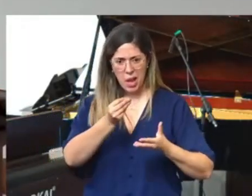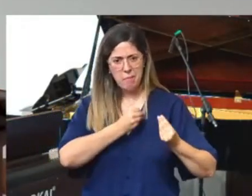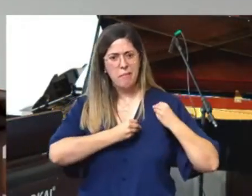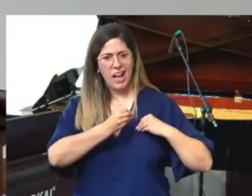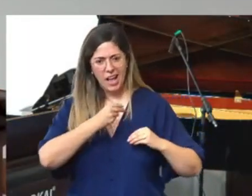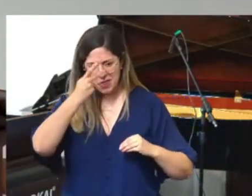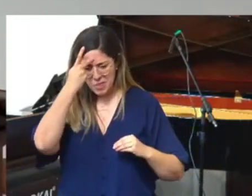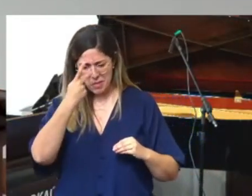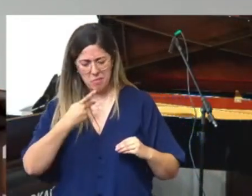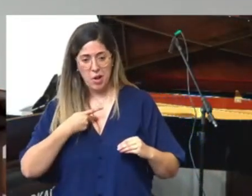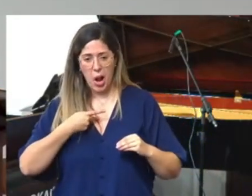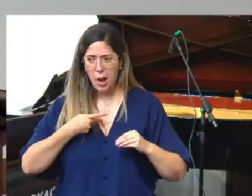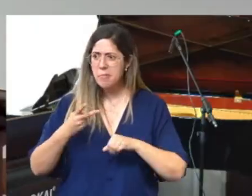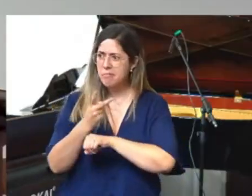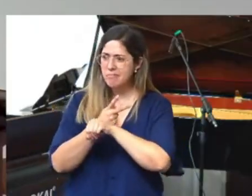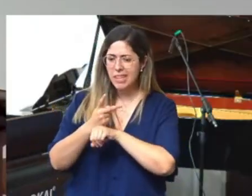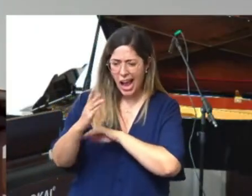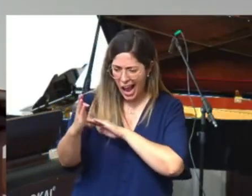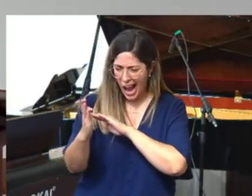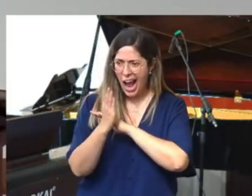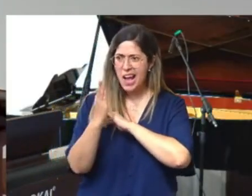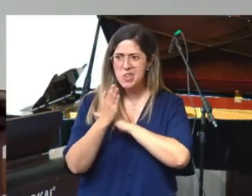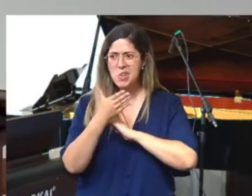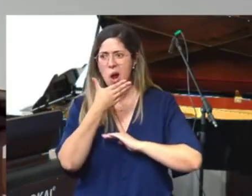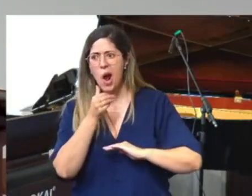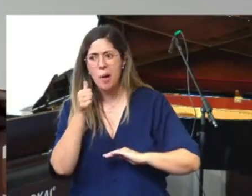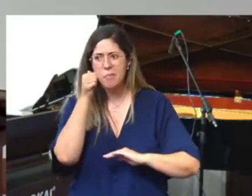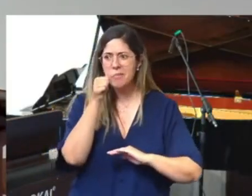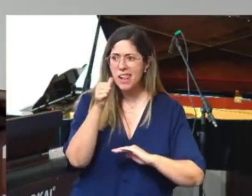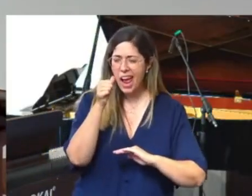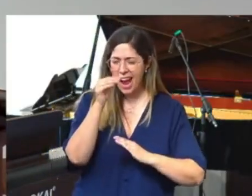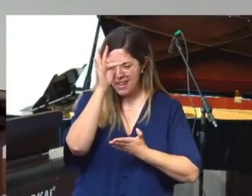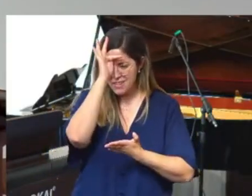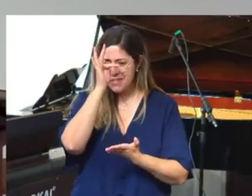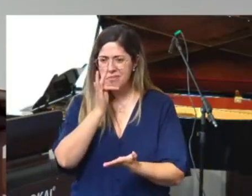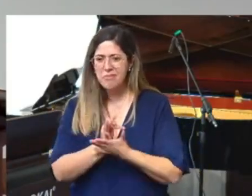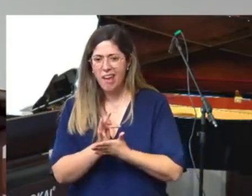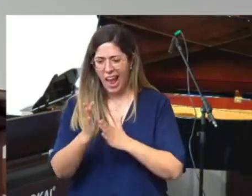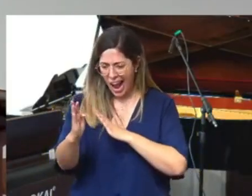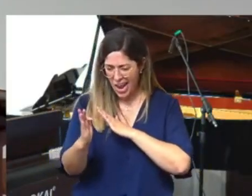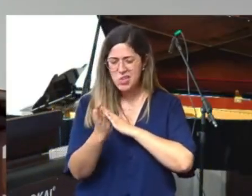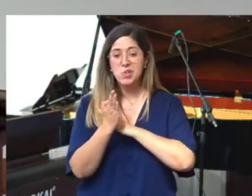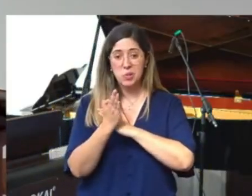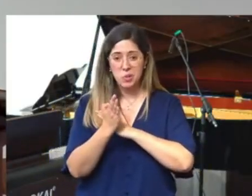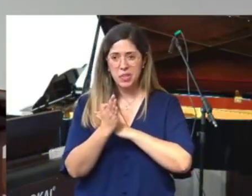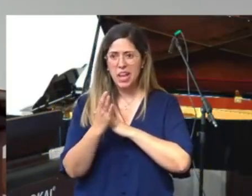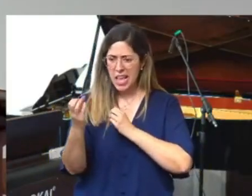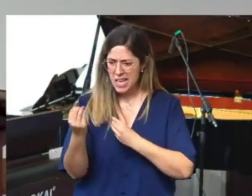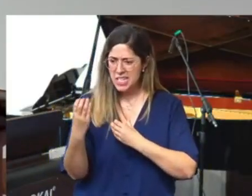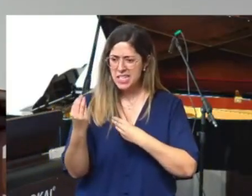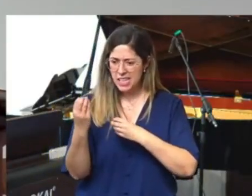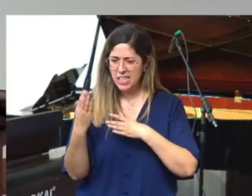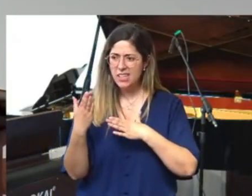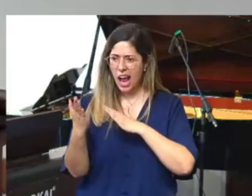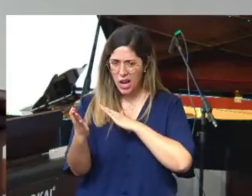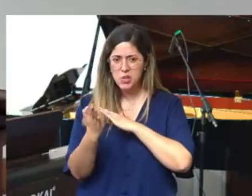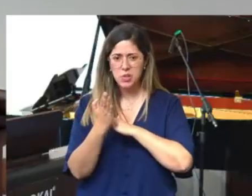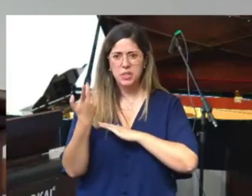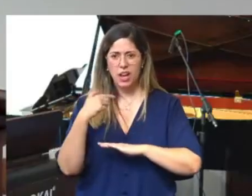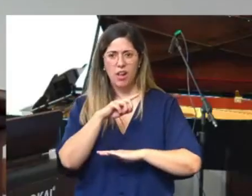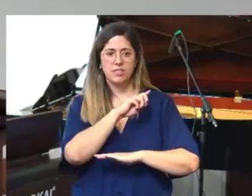devemos buscar ajuda com homens maduros e piedosos para que caminhem conosco e nos